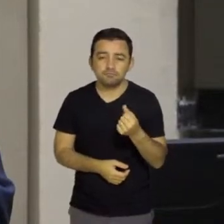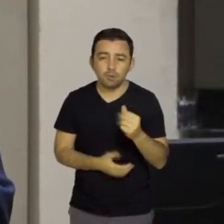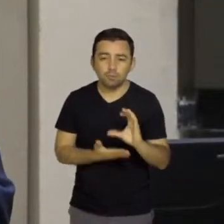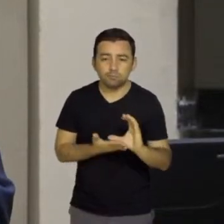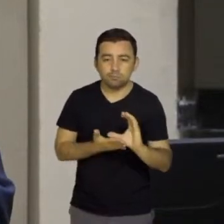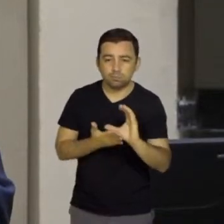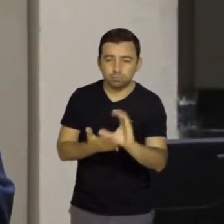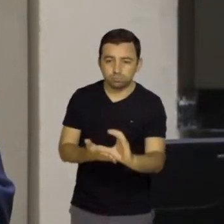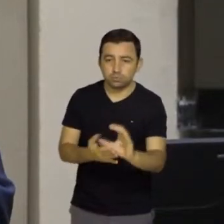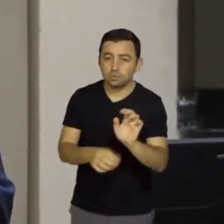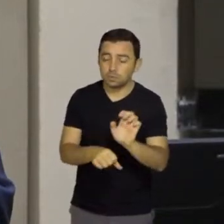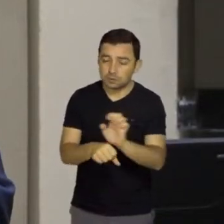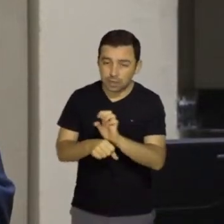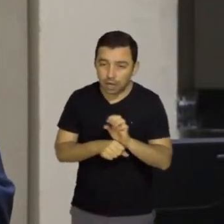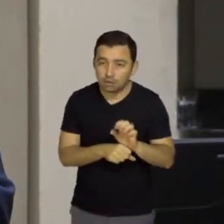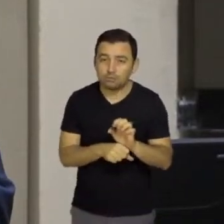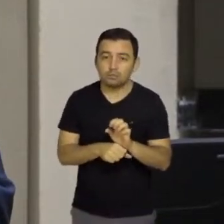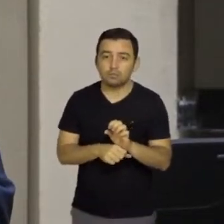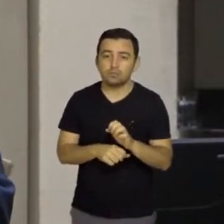aos estados